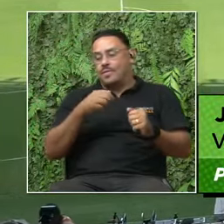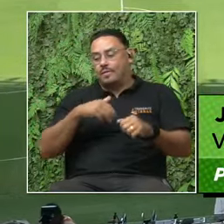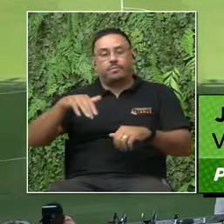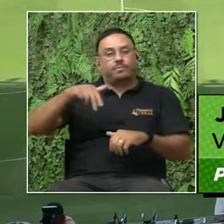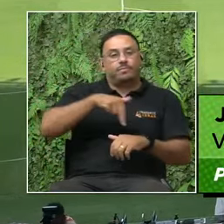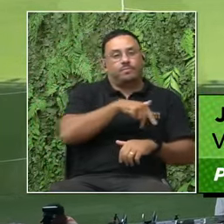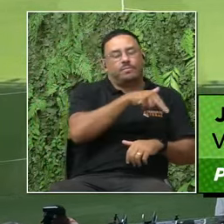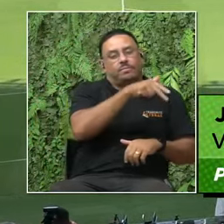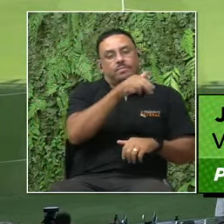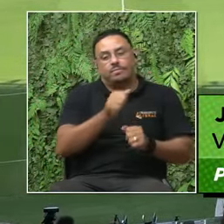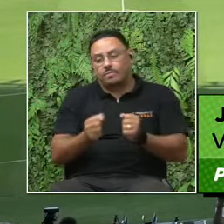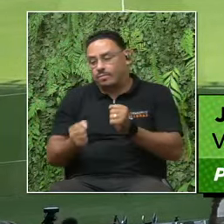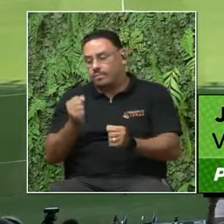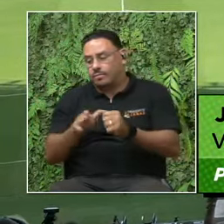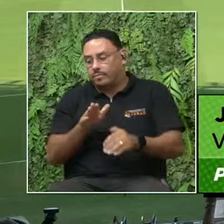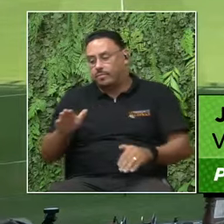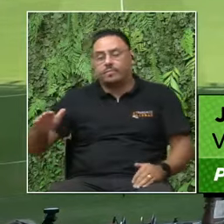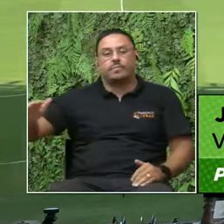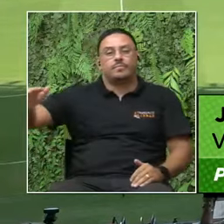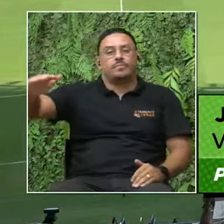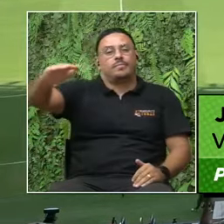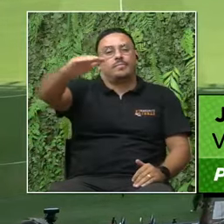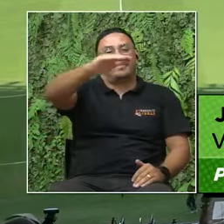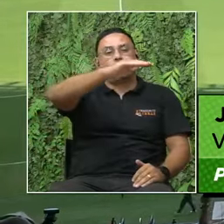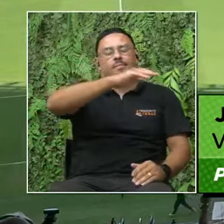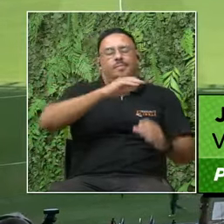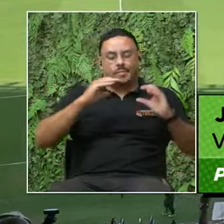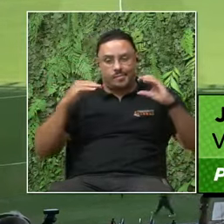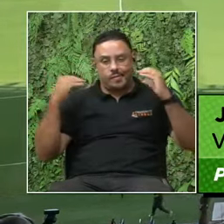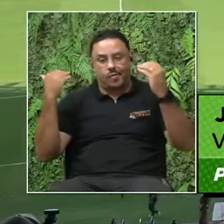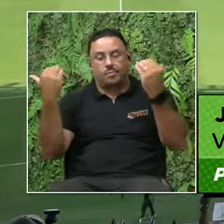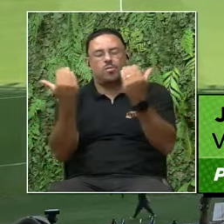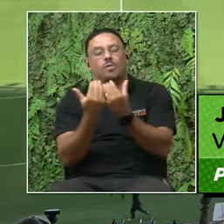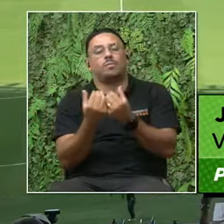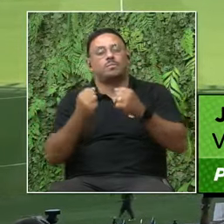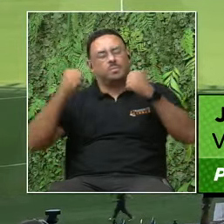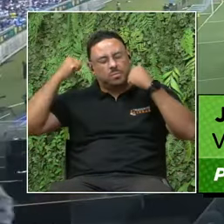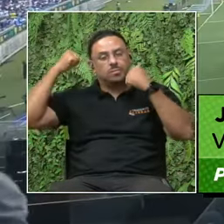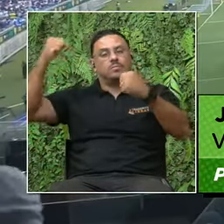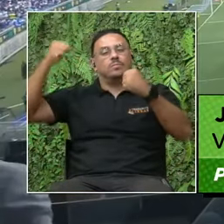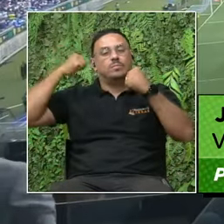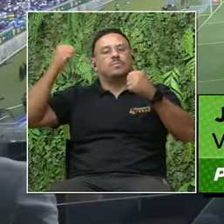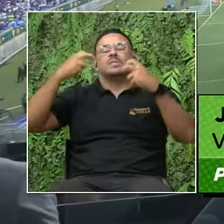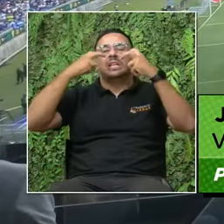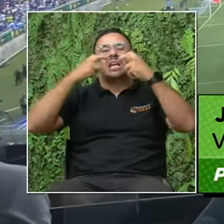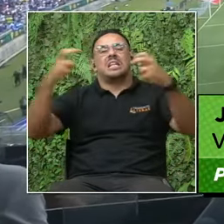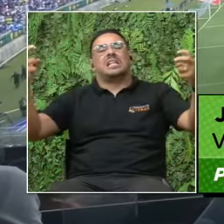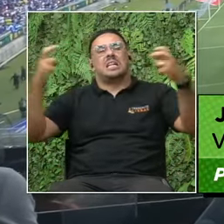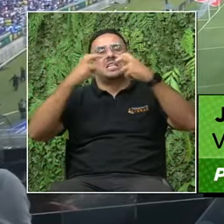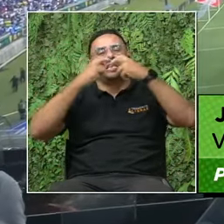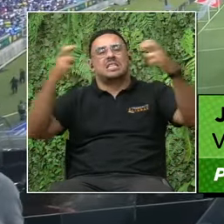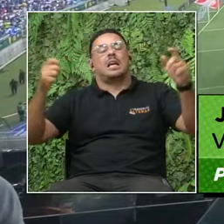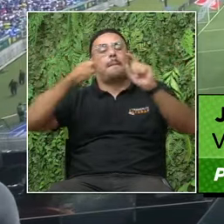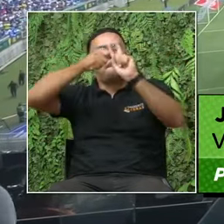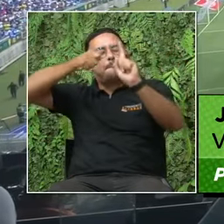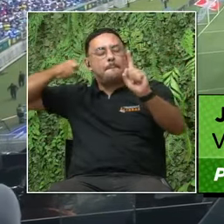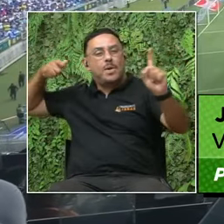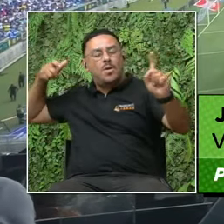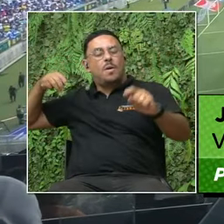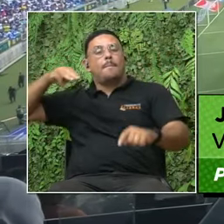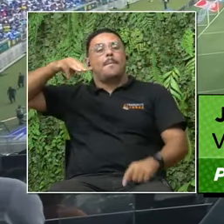uma volta olímpica aqui vi Bob ao redor do Mineirão e a torcida o tempo todo cantando Marcelo Moreno